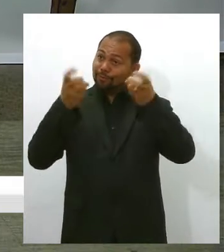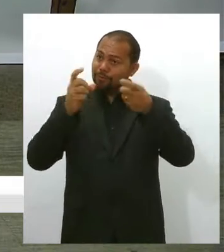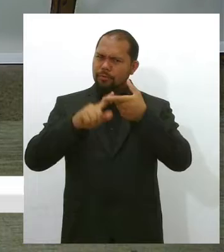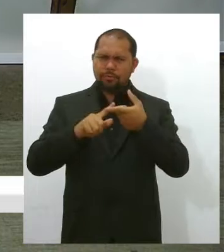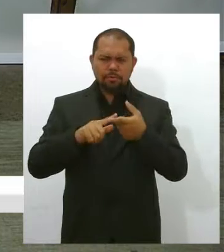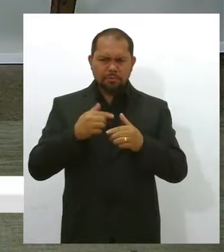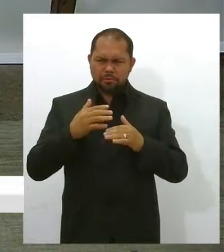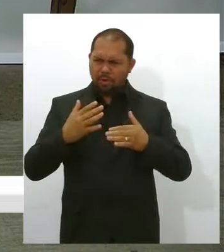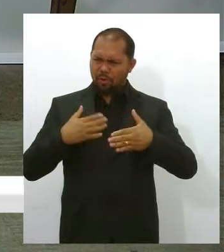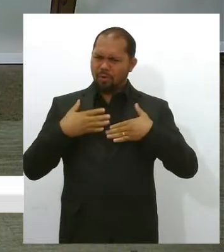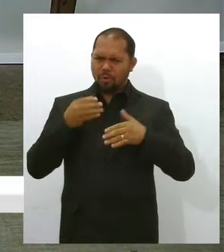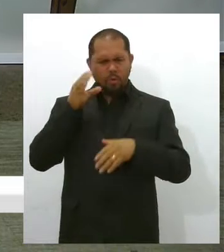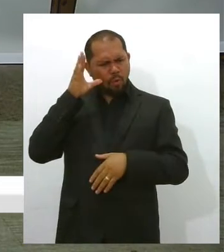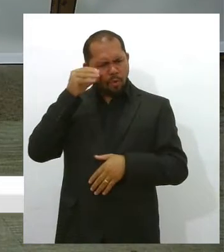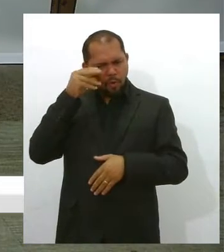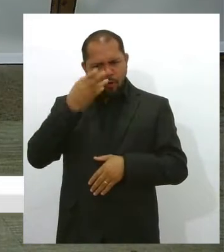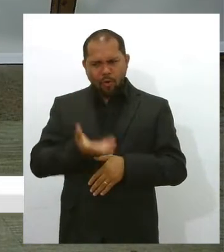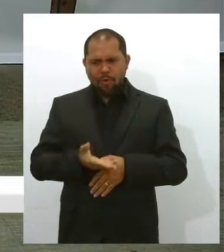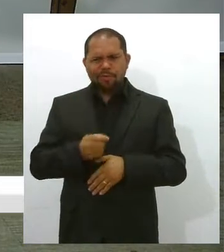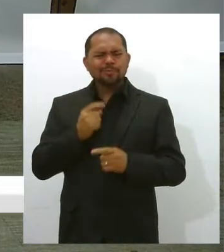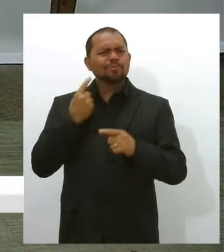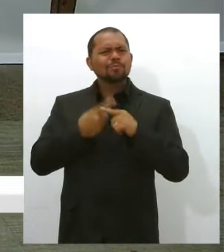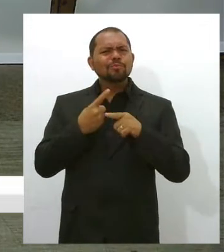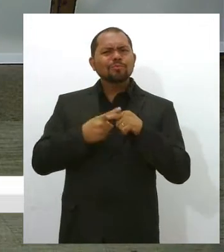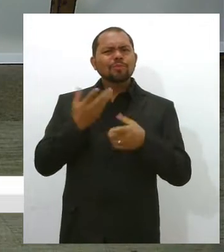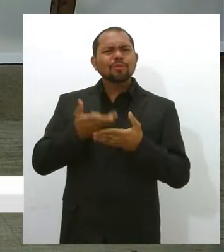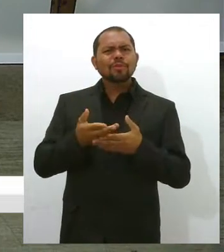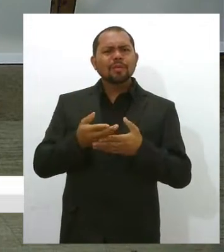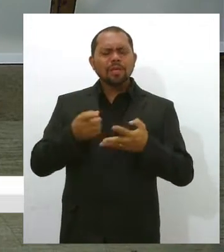curiosidade. Por que em três acordes?